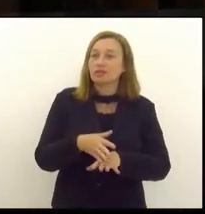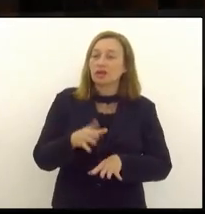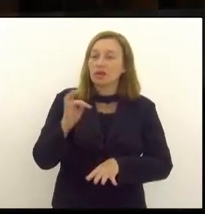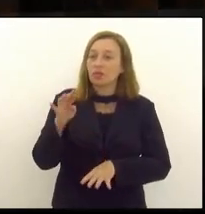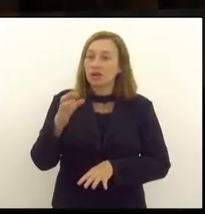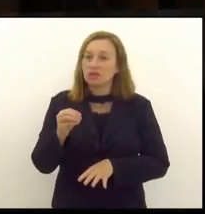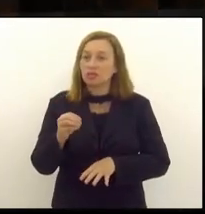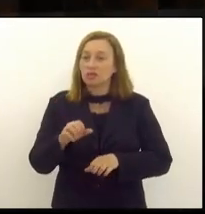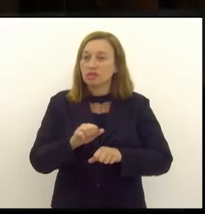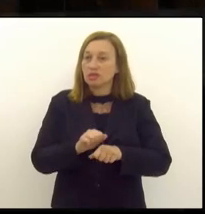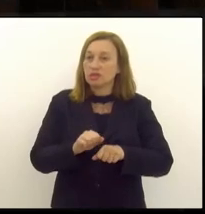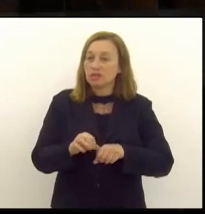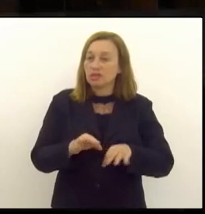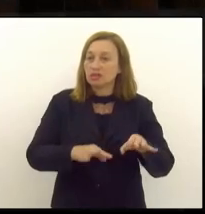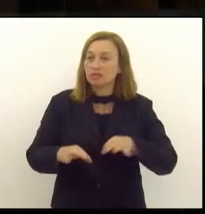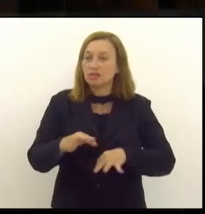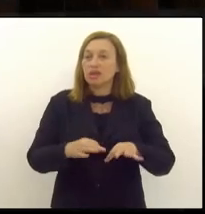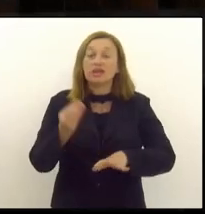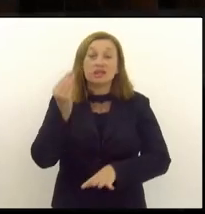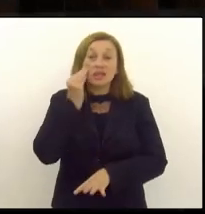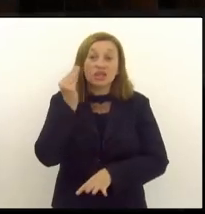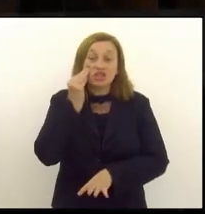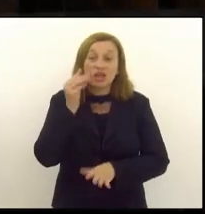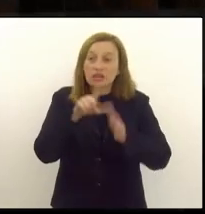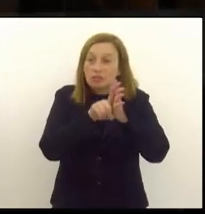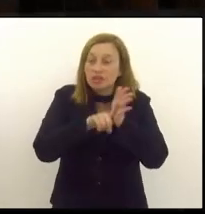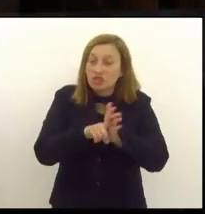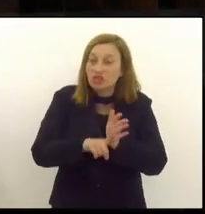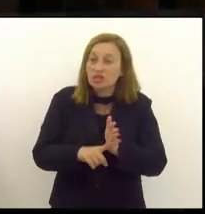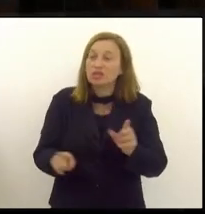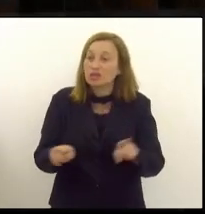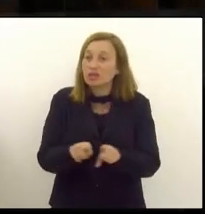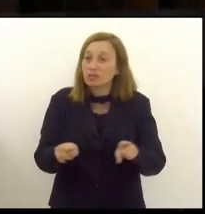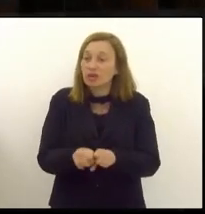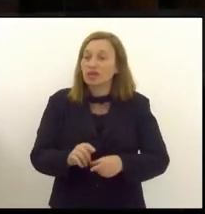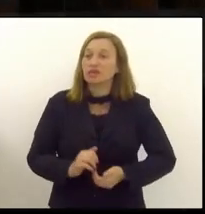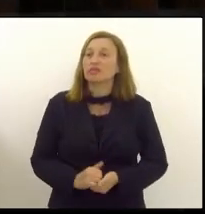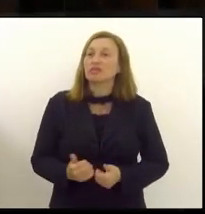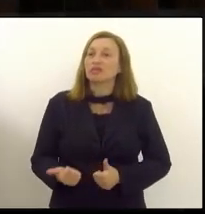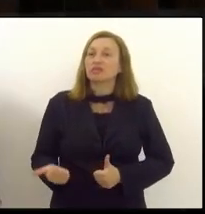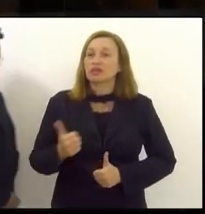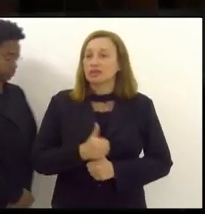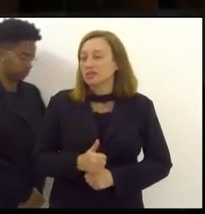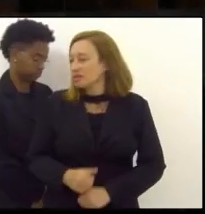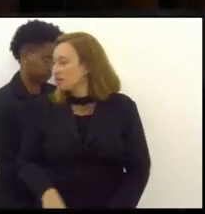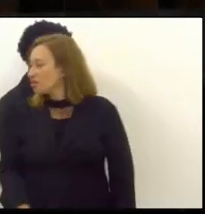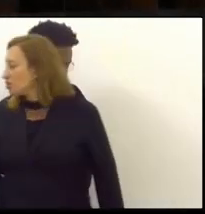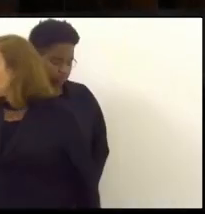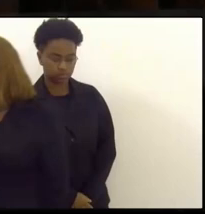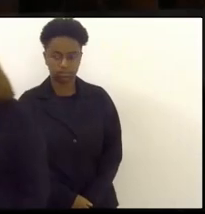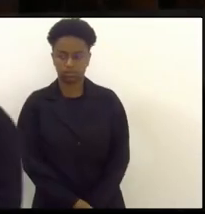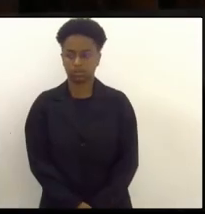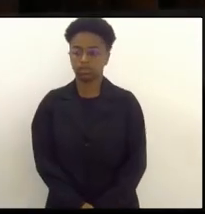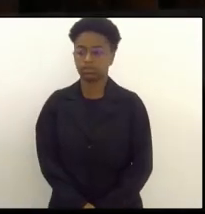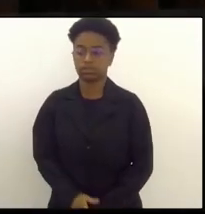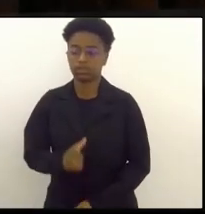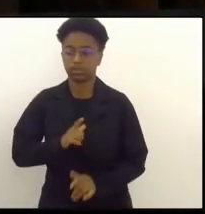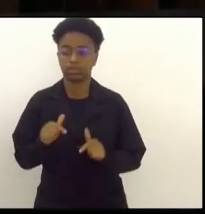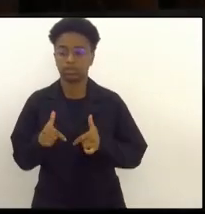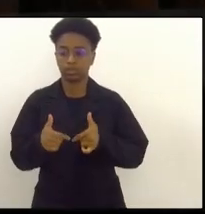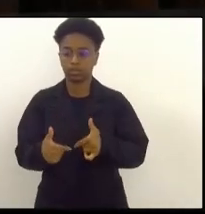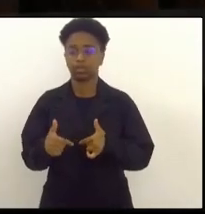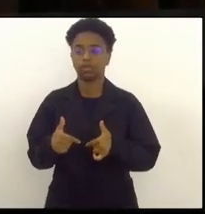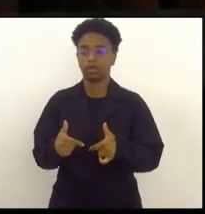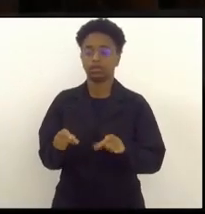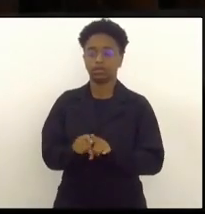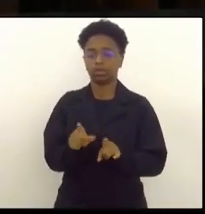de campanha, né, testagem, pesquisas, e que também contou com destinações do MPT e de diversos outros órgãos que